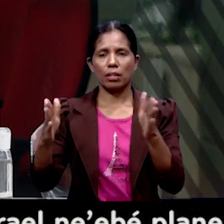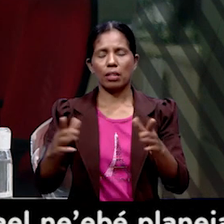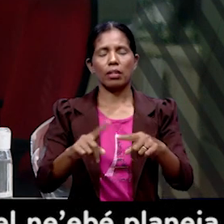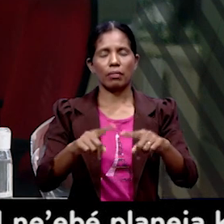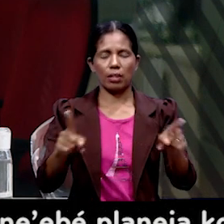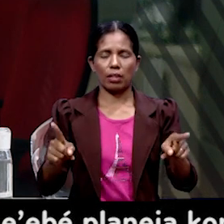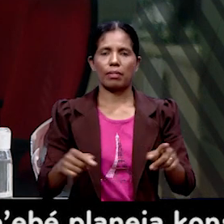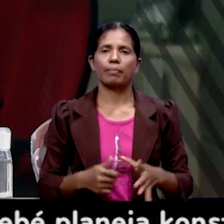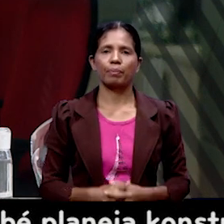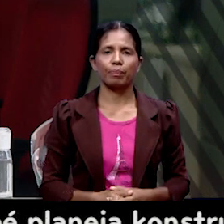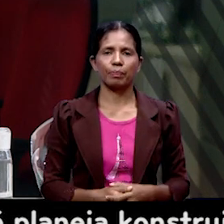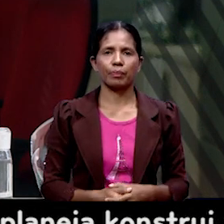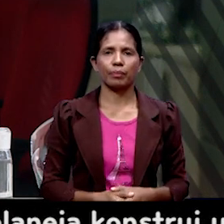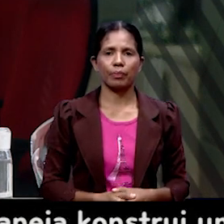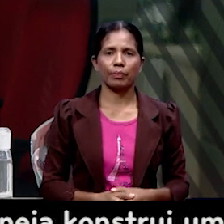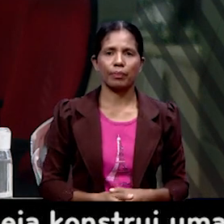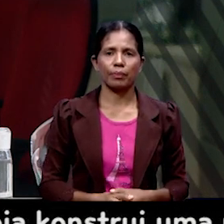hanesa